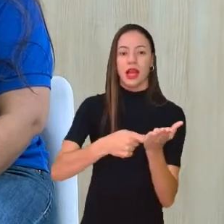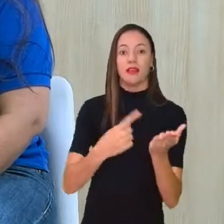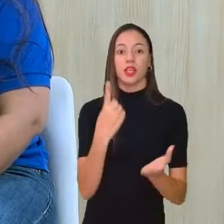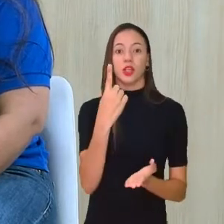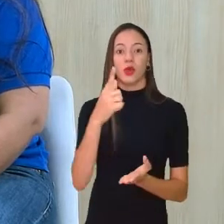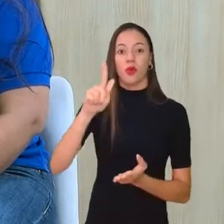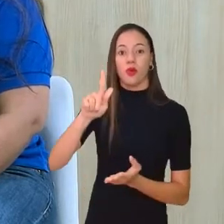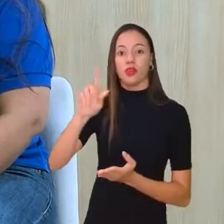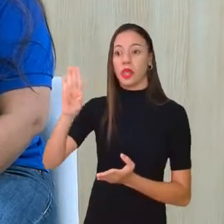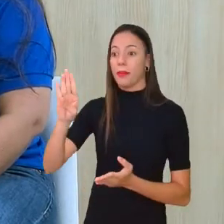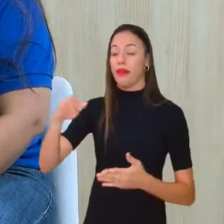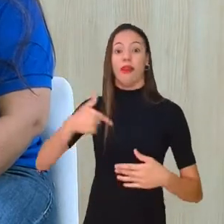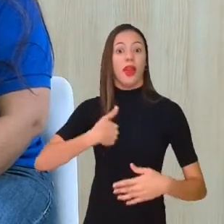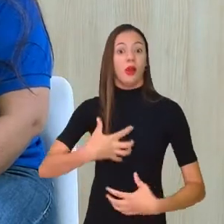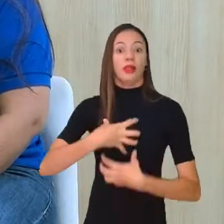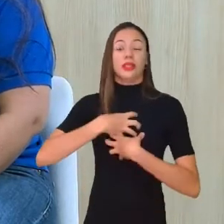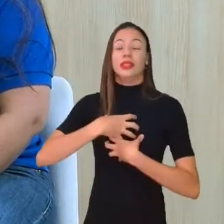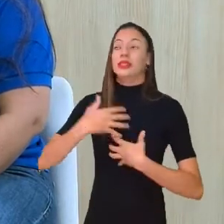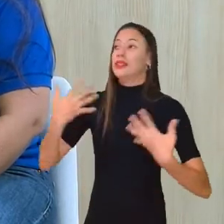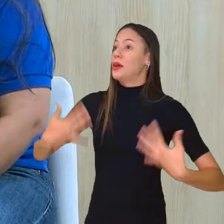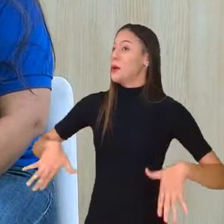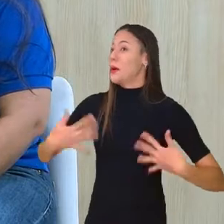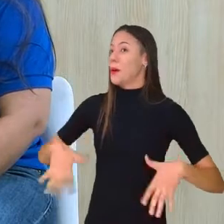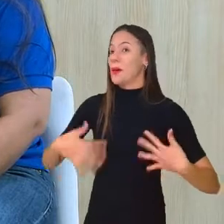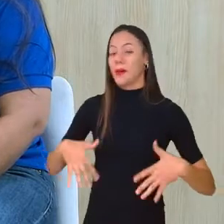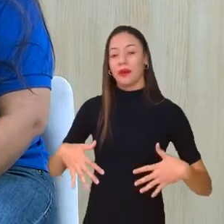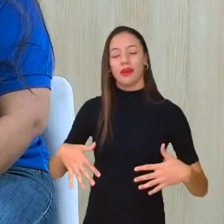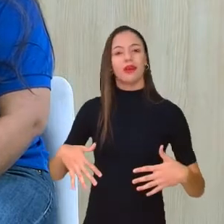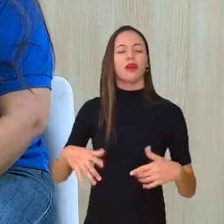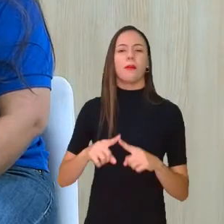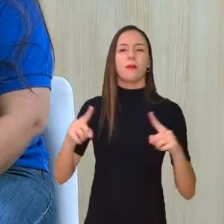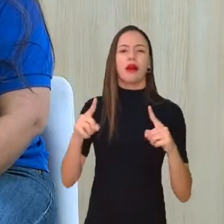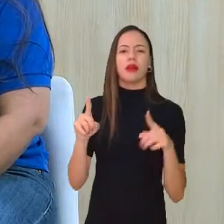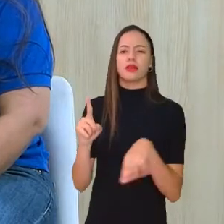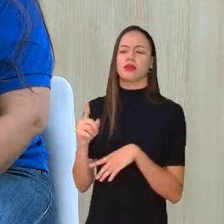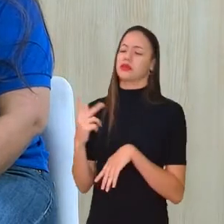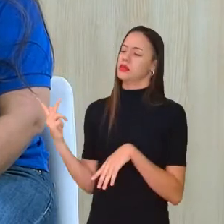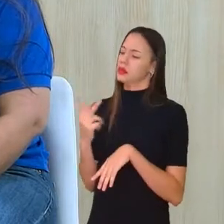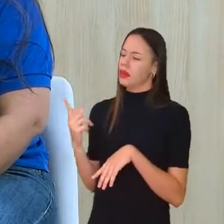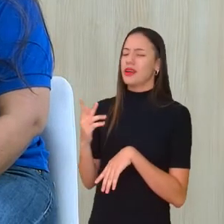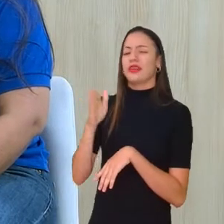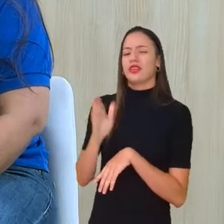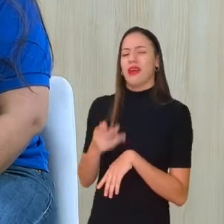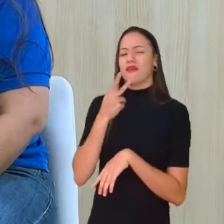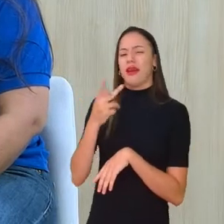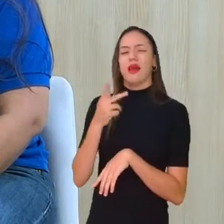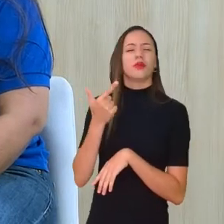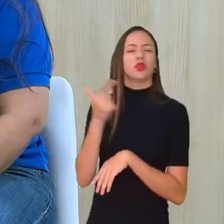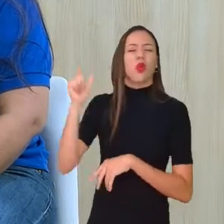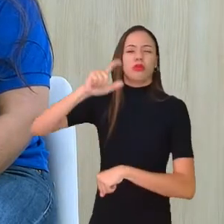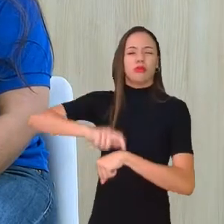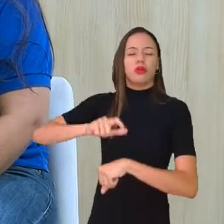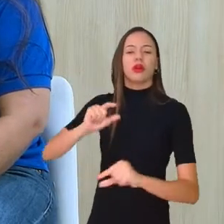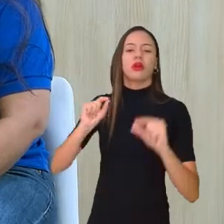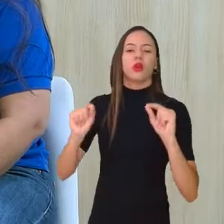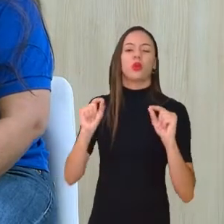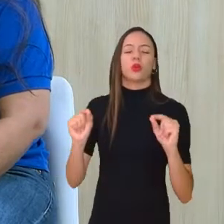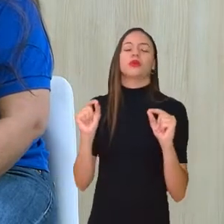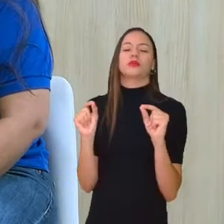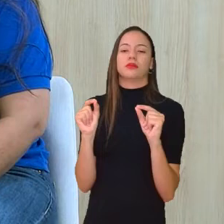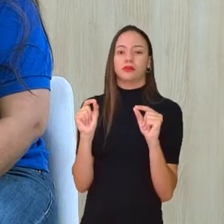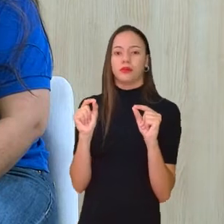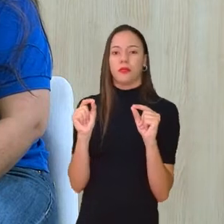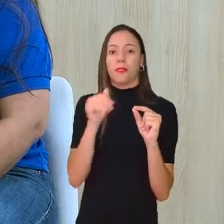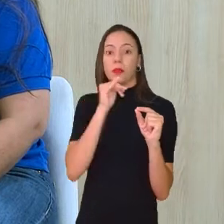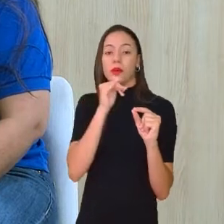me sentia pessoa, né? E eles começaram, assim, como a gente já discutiu em outros momentos, né? Essa questão